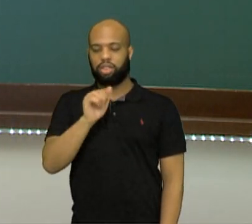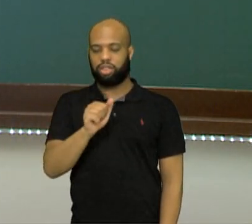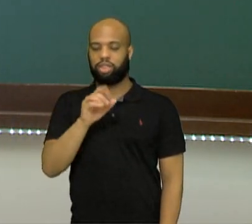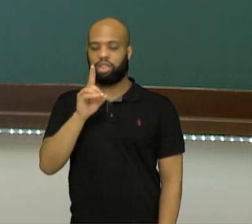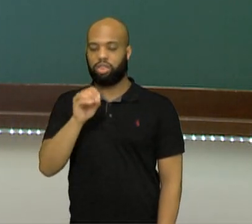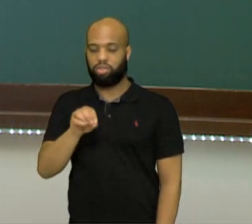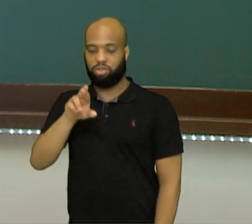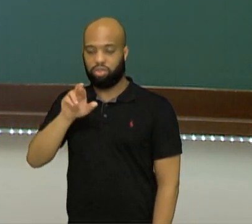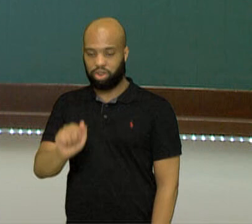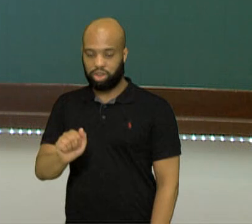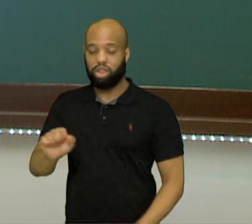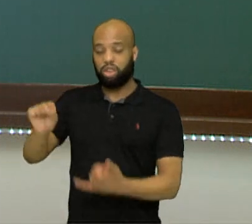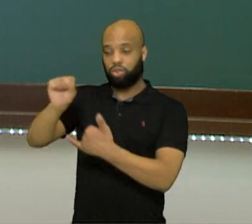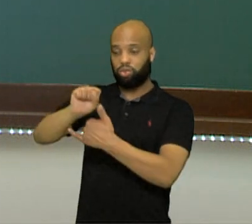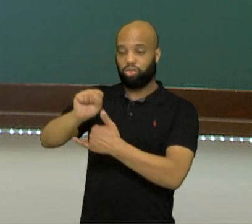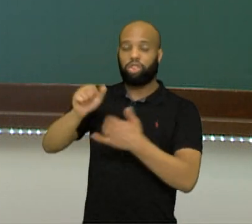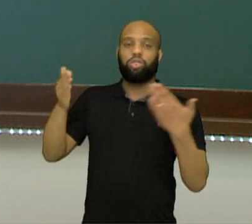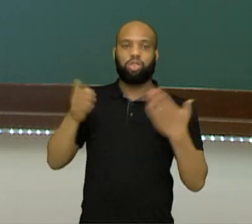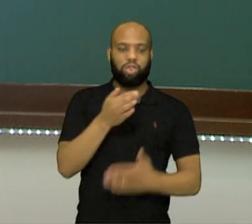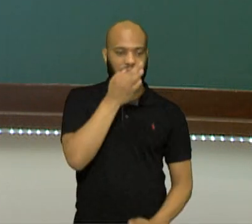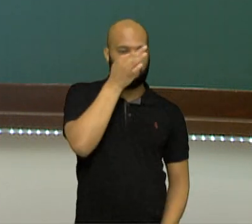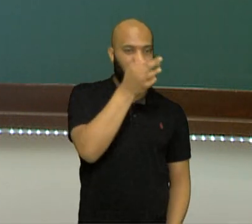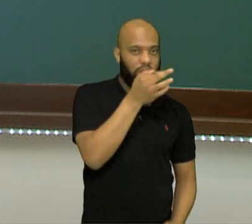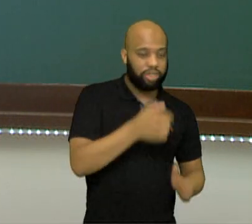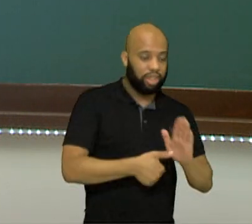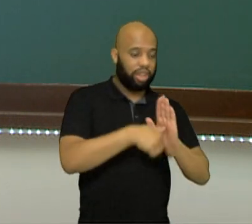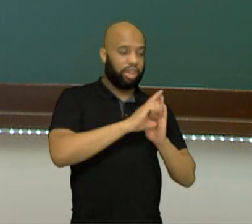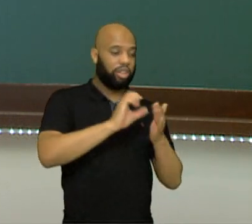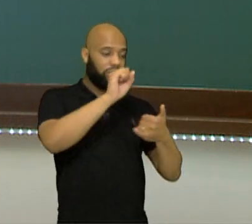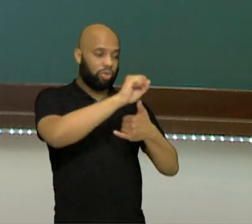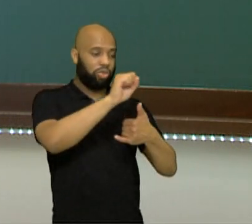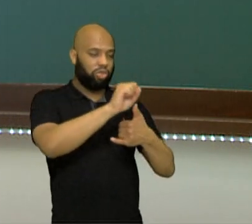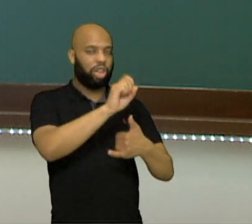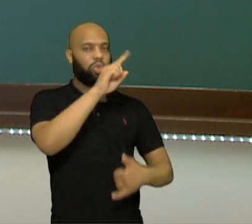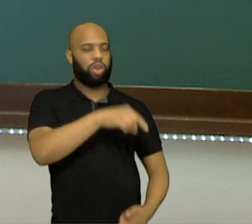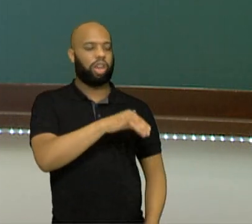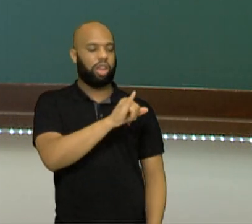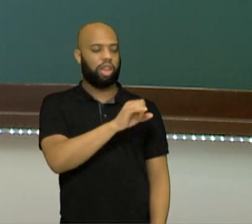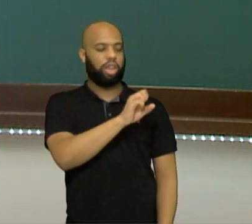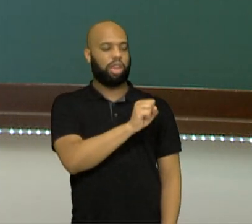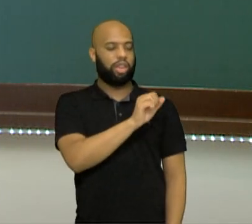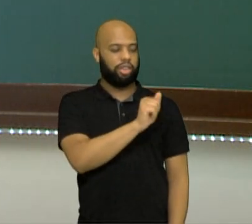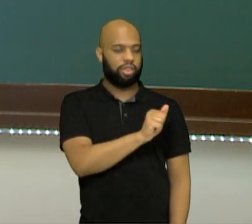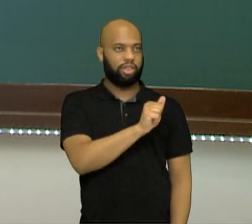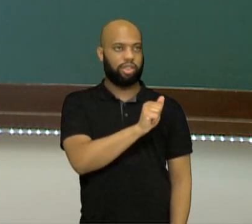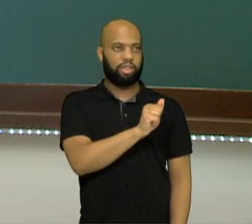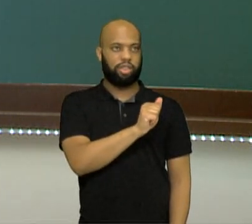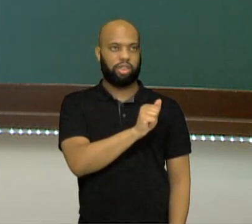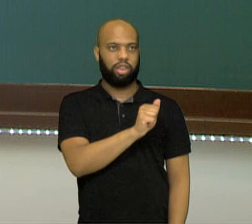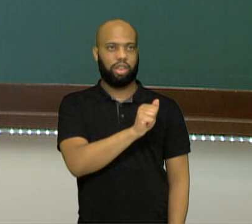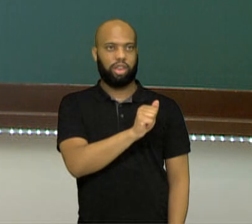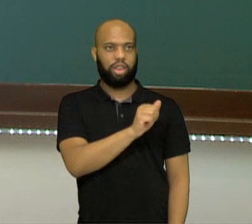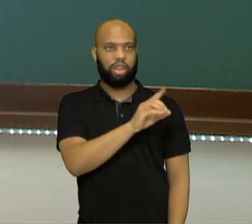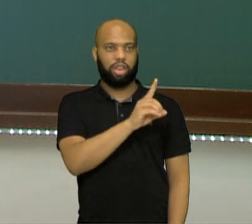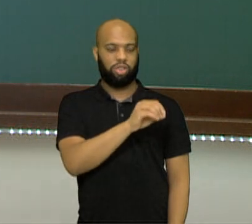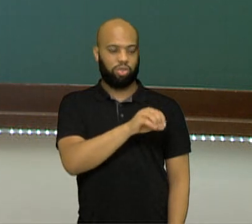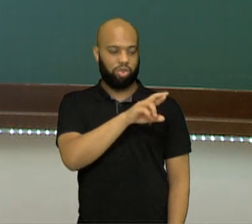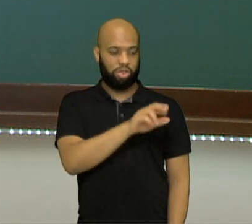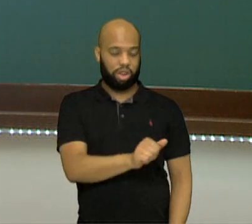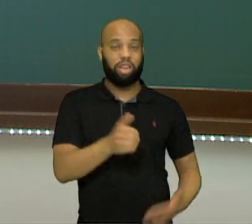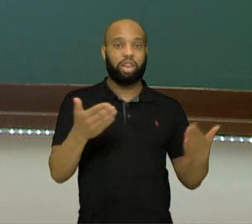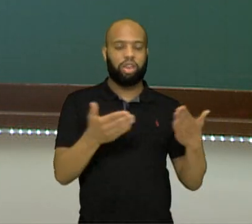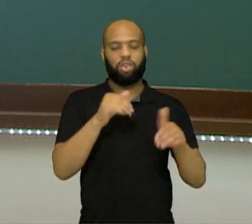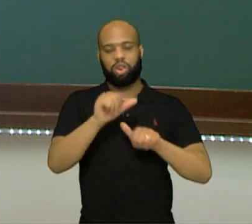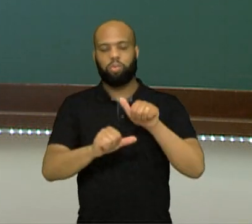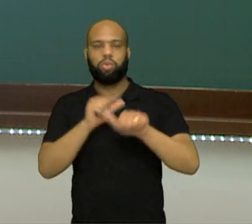sujeito, que é a rosa. Lembra que o sujeito antes ali, a rosa não era o sujeito? A rosa era o objeto, agora